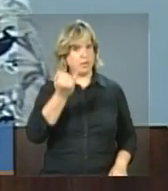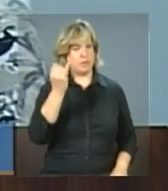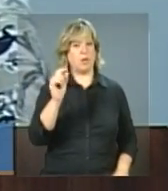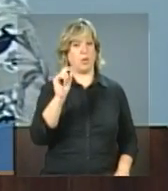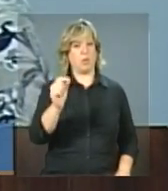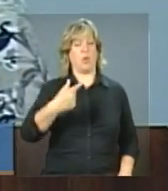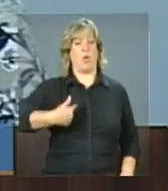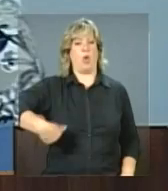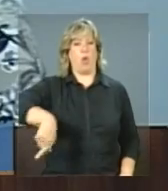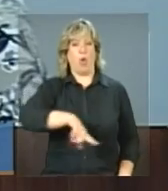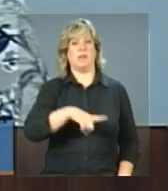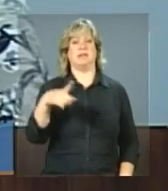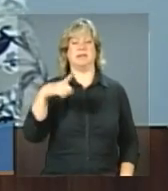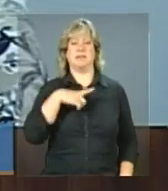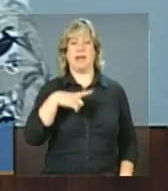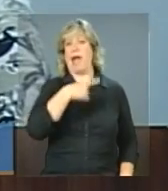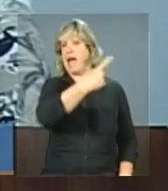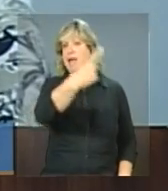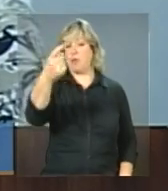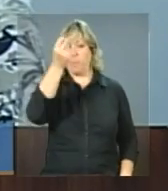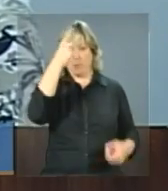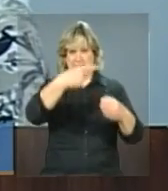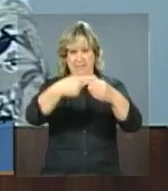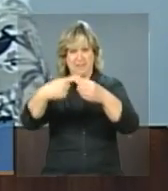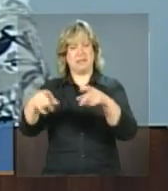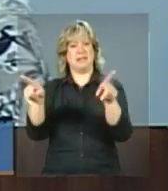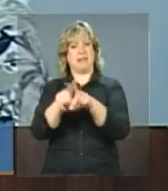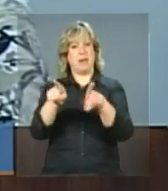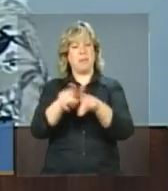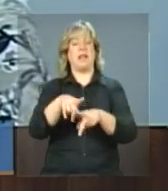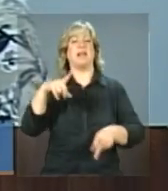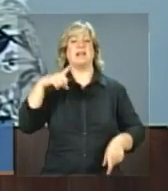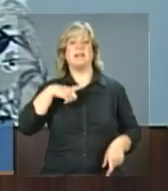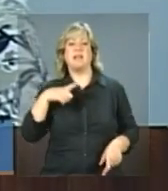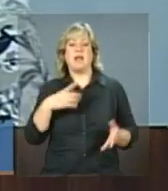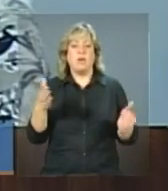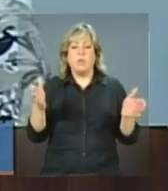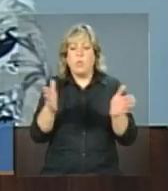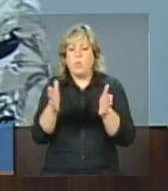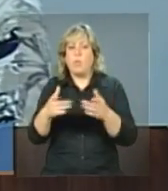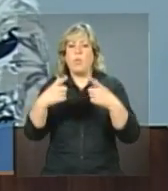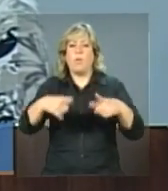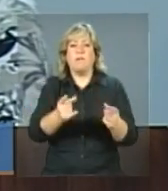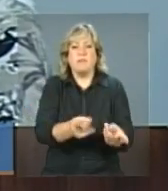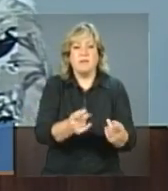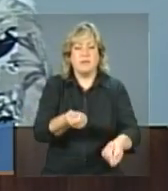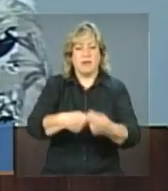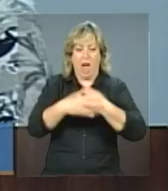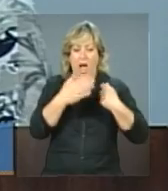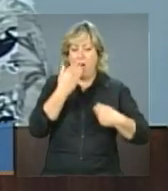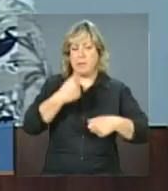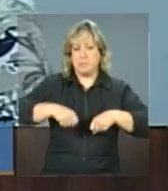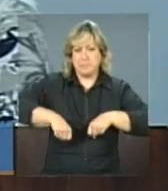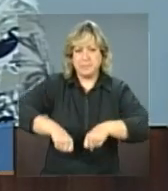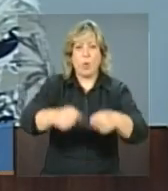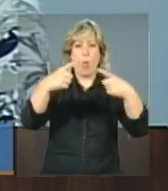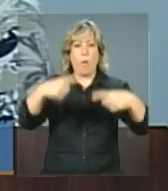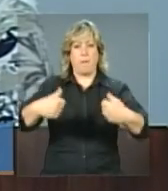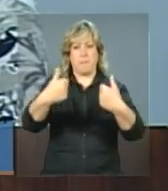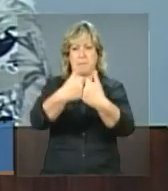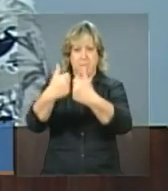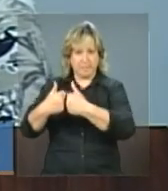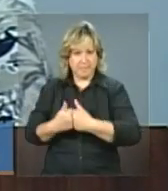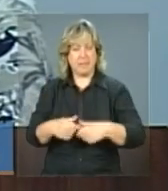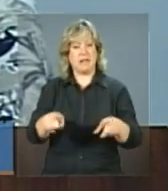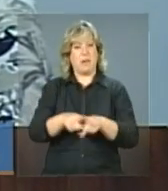que a gente conte em cada um dos municípios que também tem pequenos pontos de venda, que tem redes de supermercado locais, nos